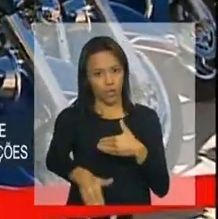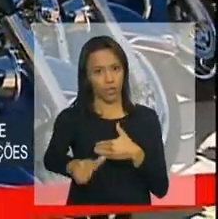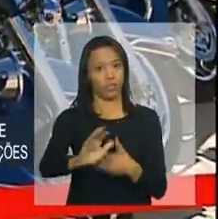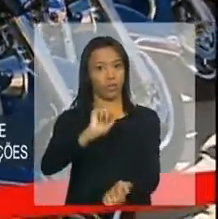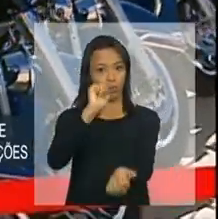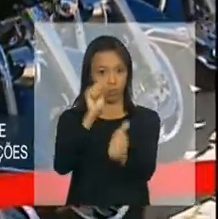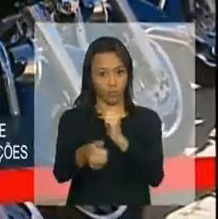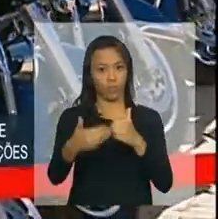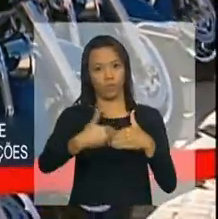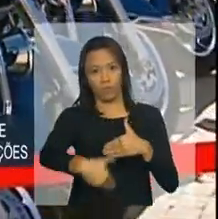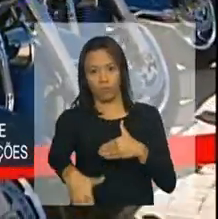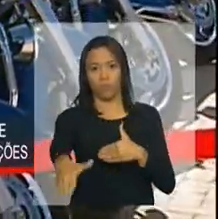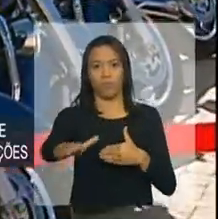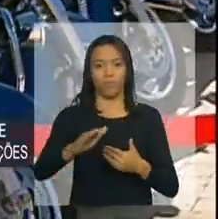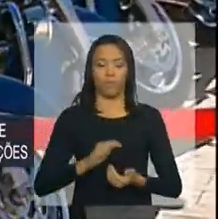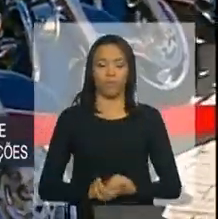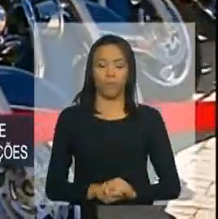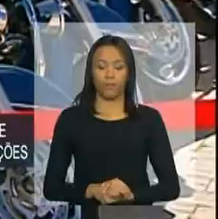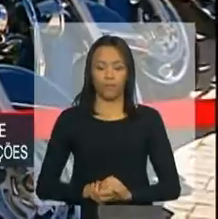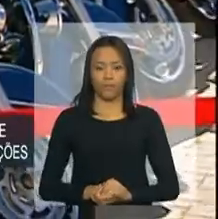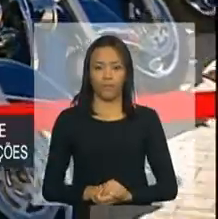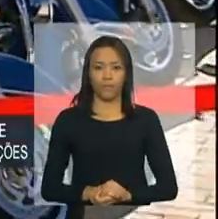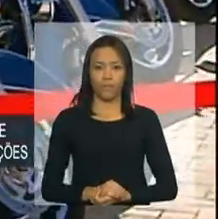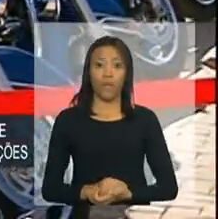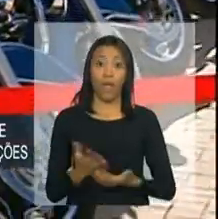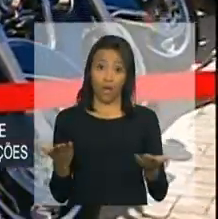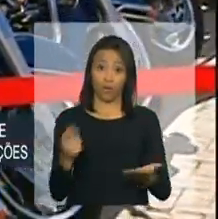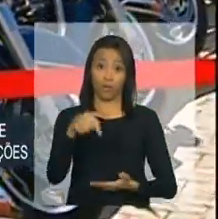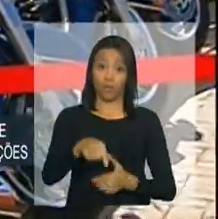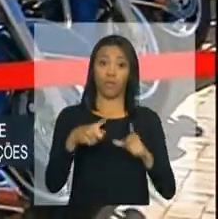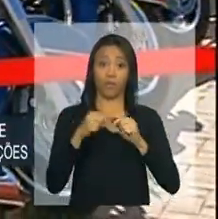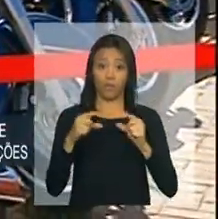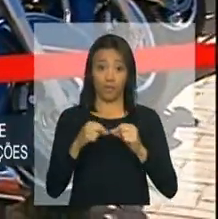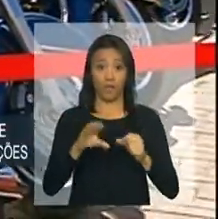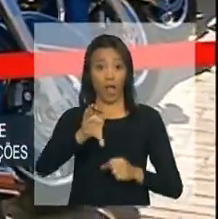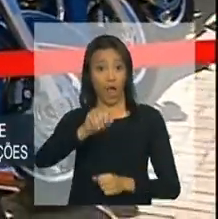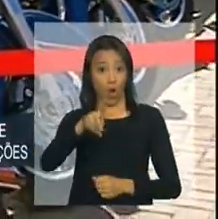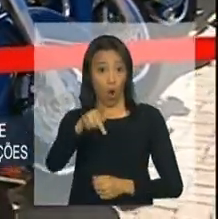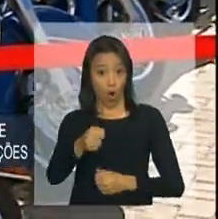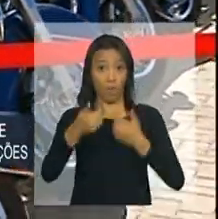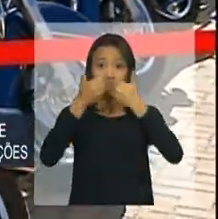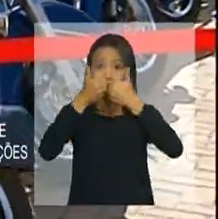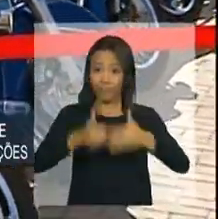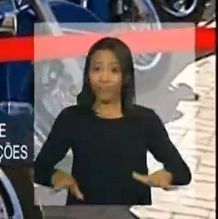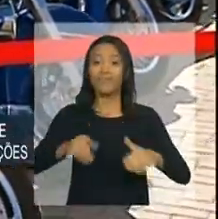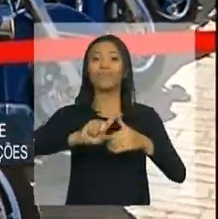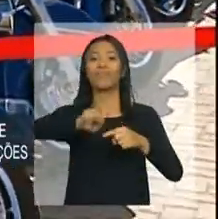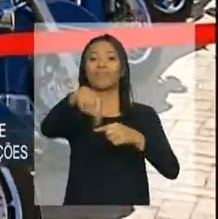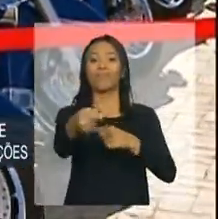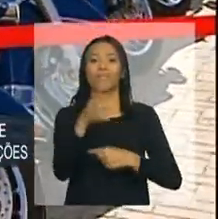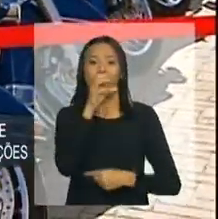das Confederações no caso de Brasília a abertura da Copa será no próximo